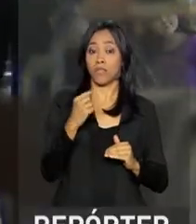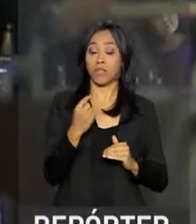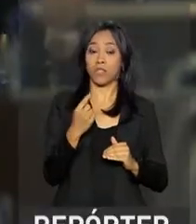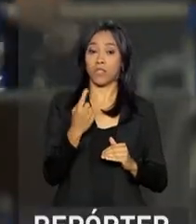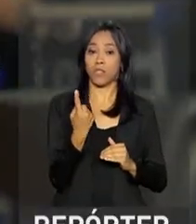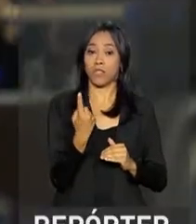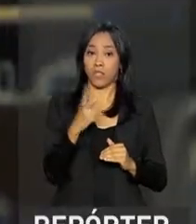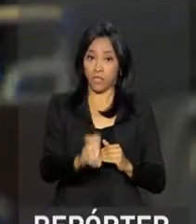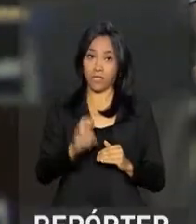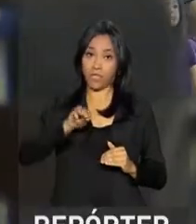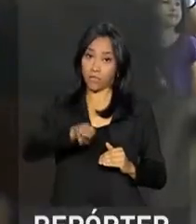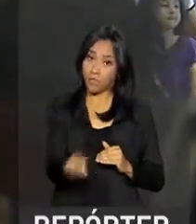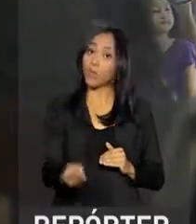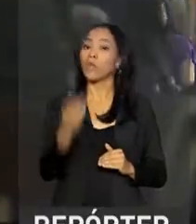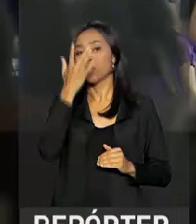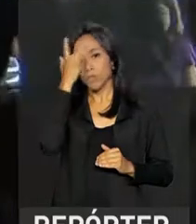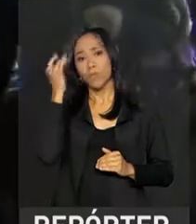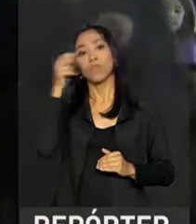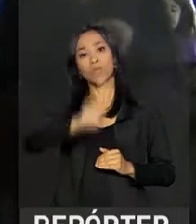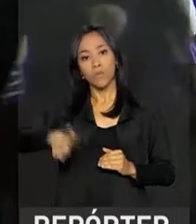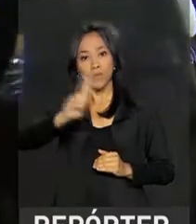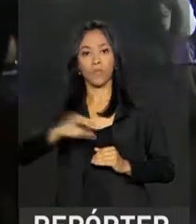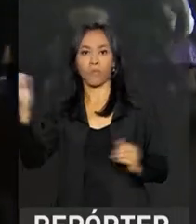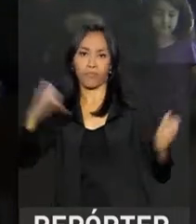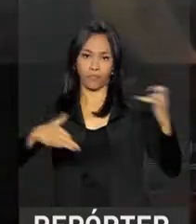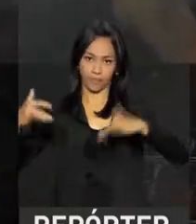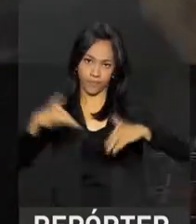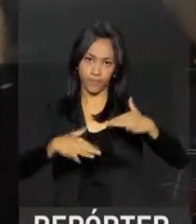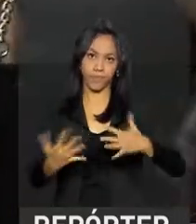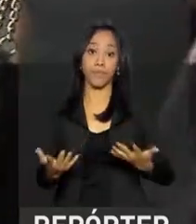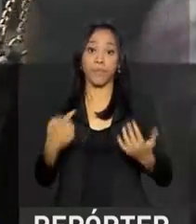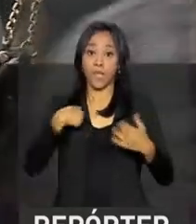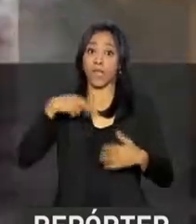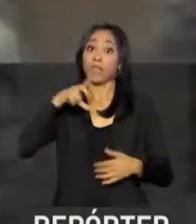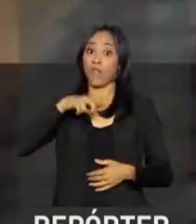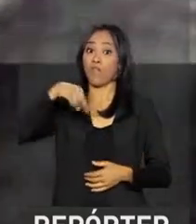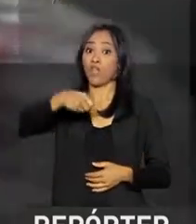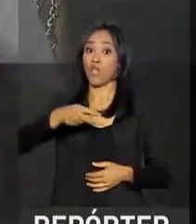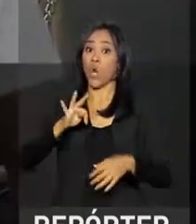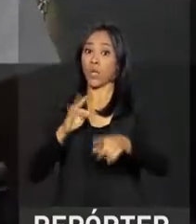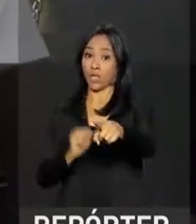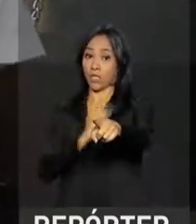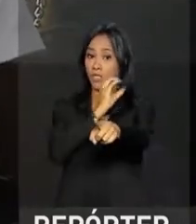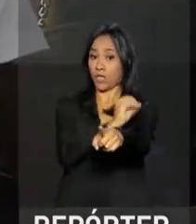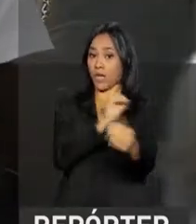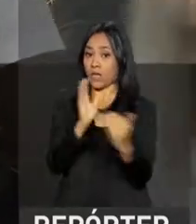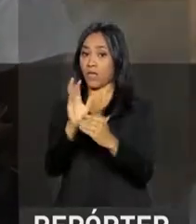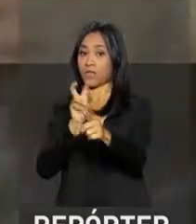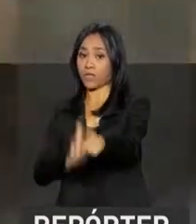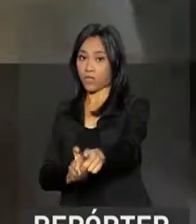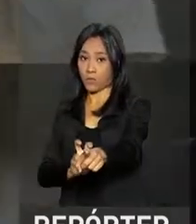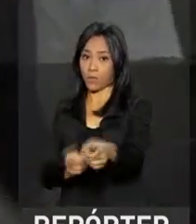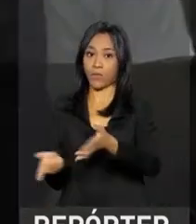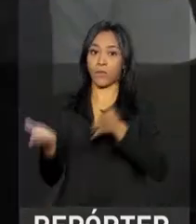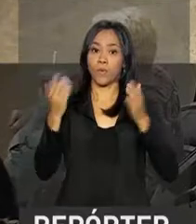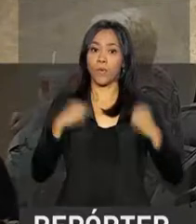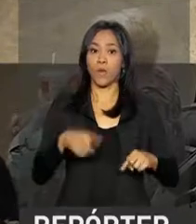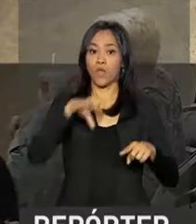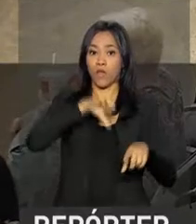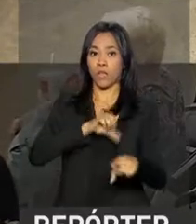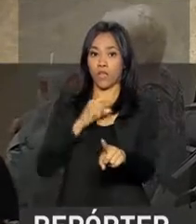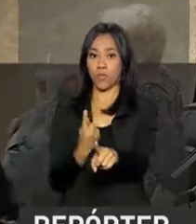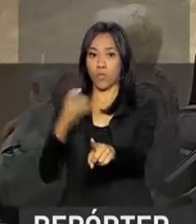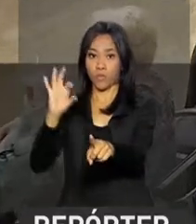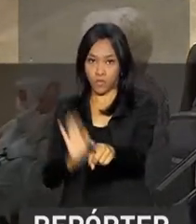de passageiros anualmente. Os aeroportos receberam notas entre 0 a 5. 91%